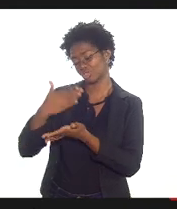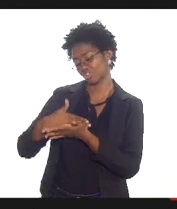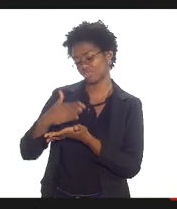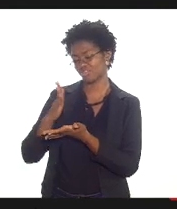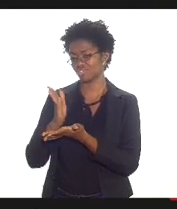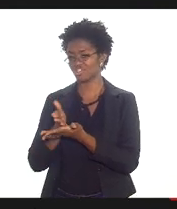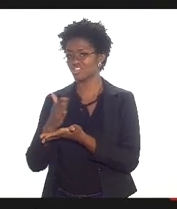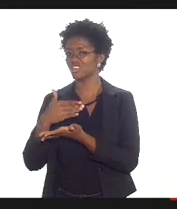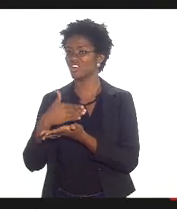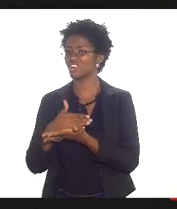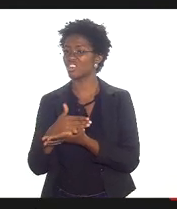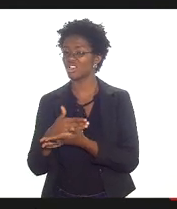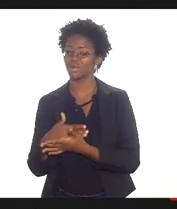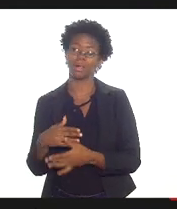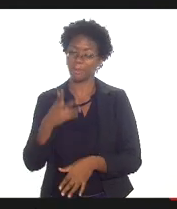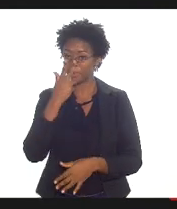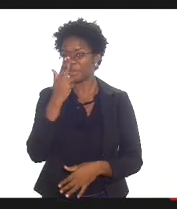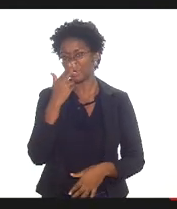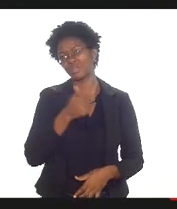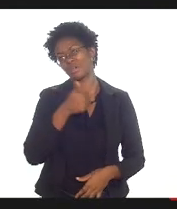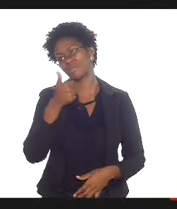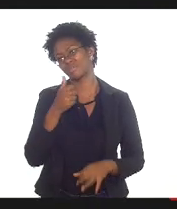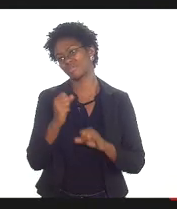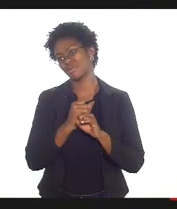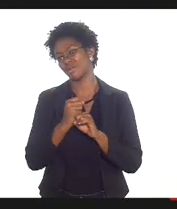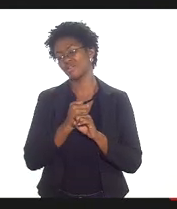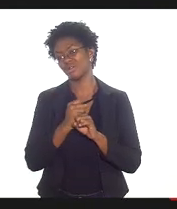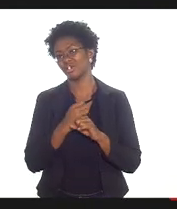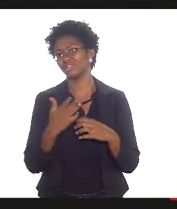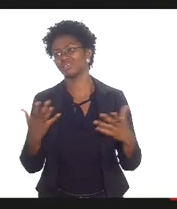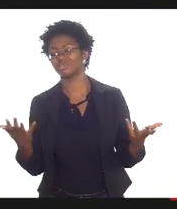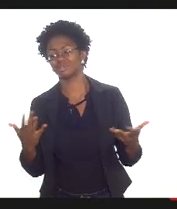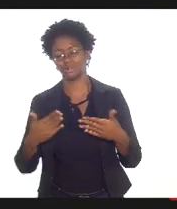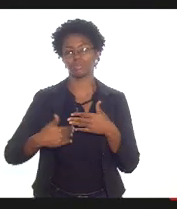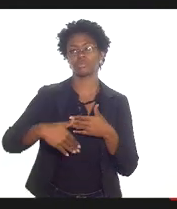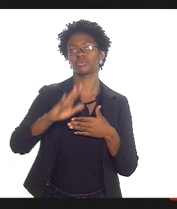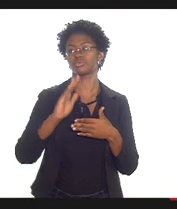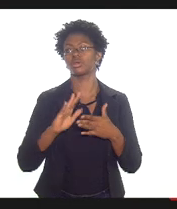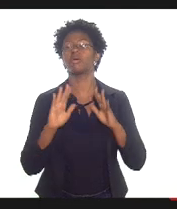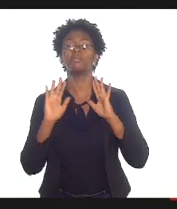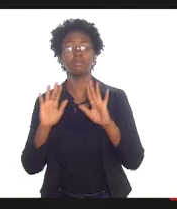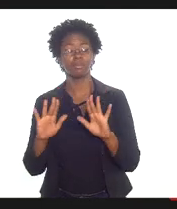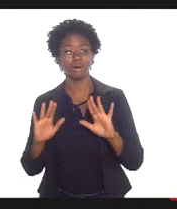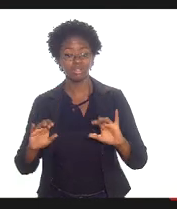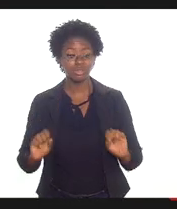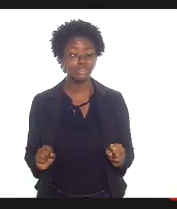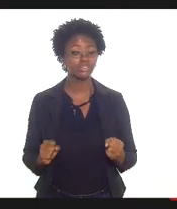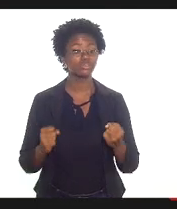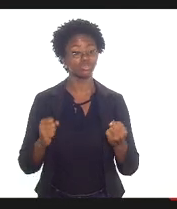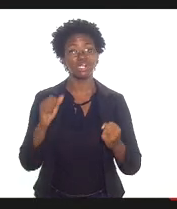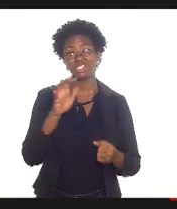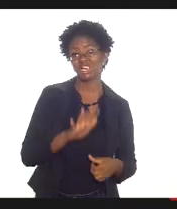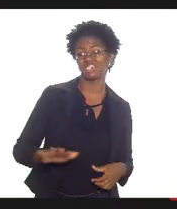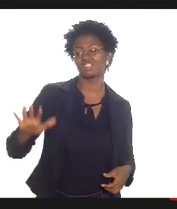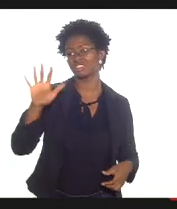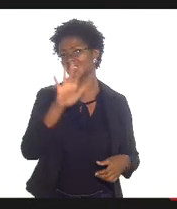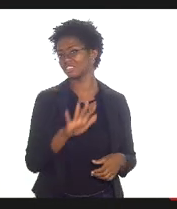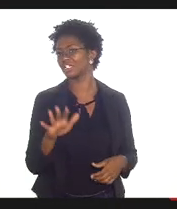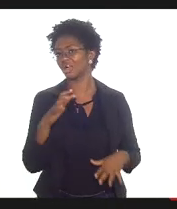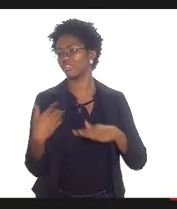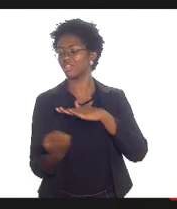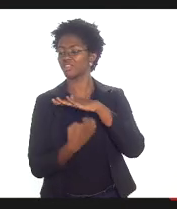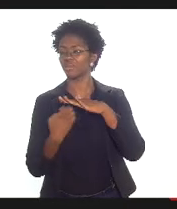paga como se fosse o primeiro ano. E assim por diante. Então, há um esforço em geral dos concessionários